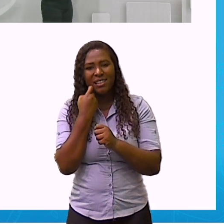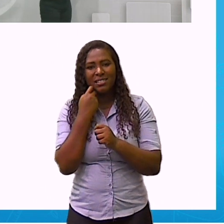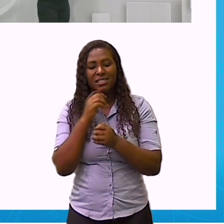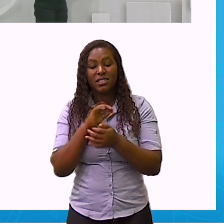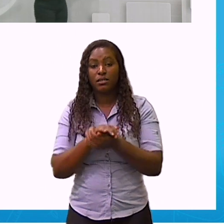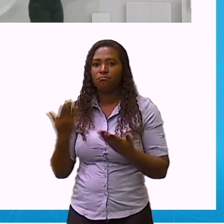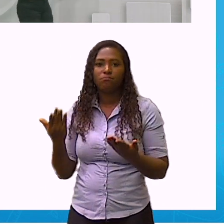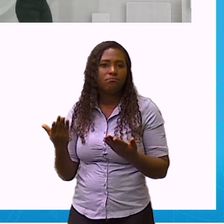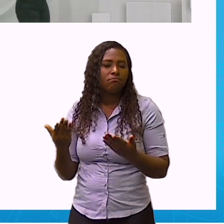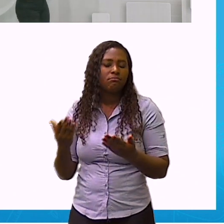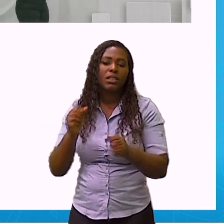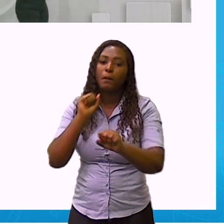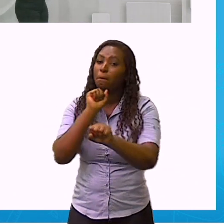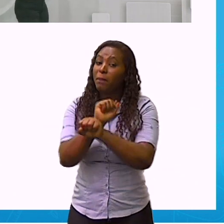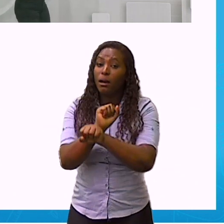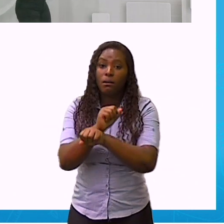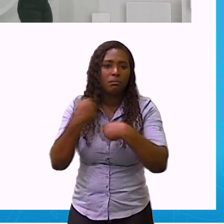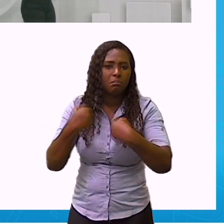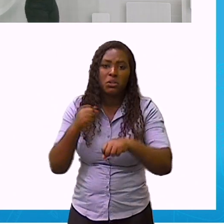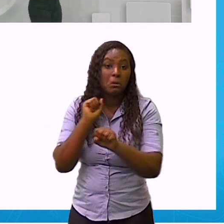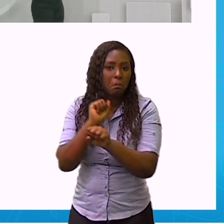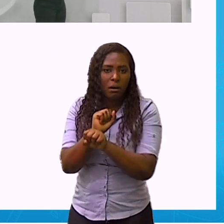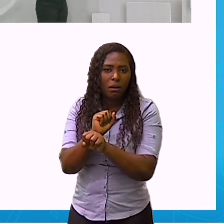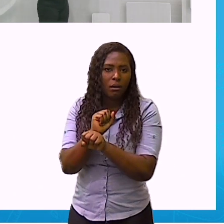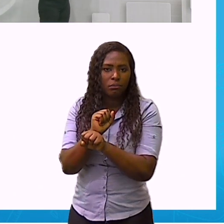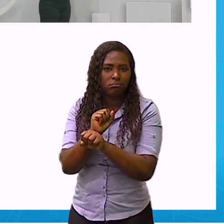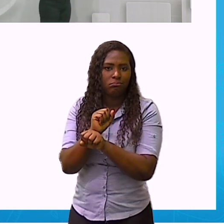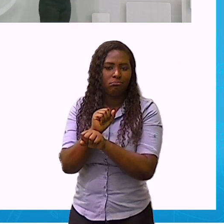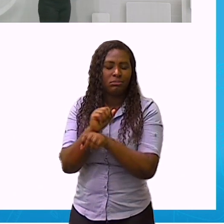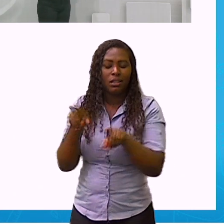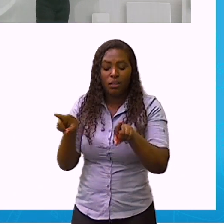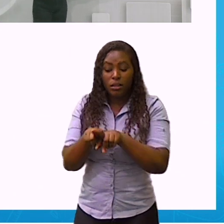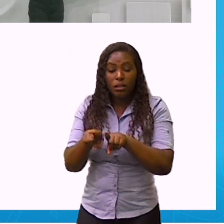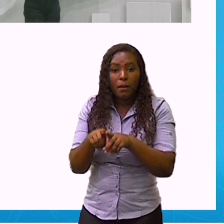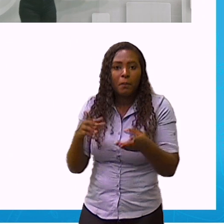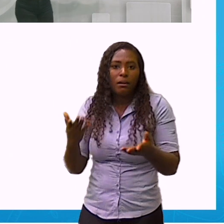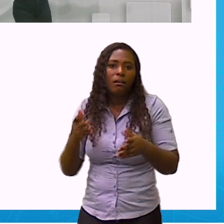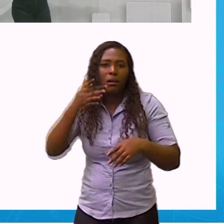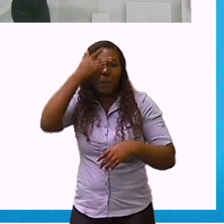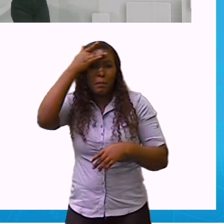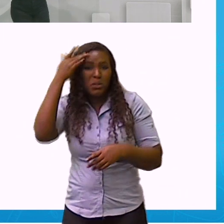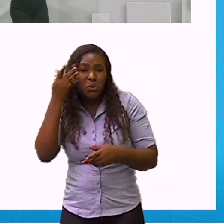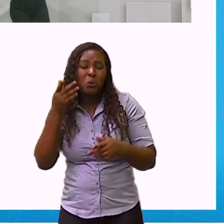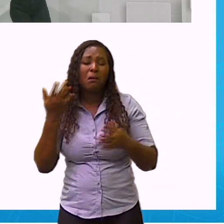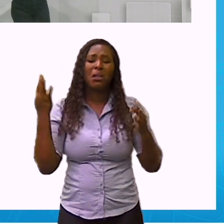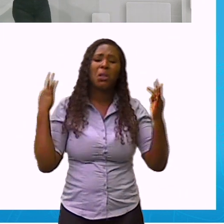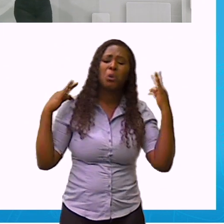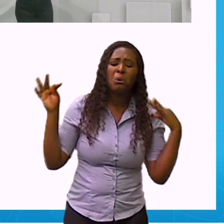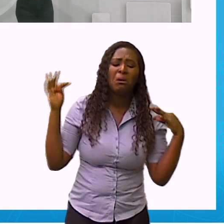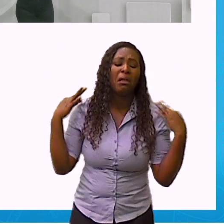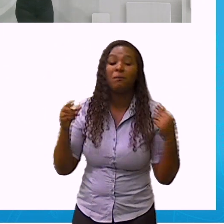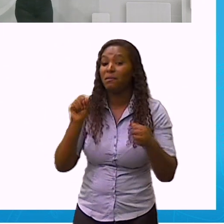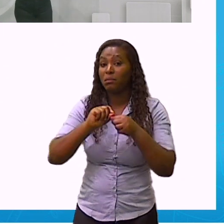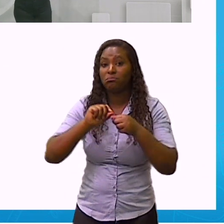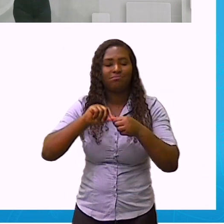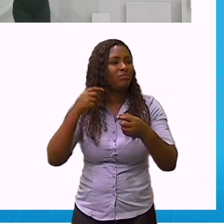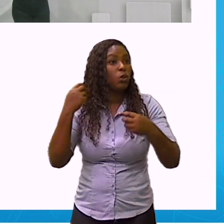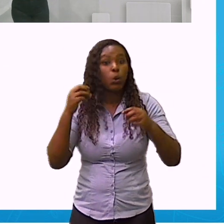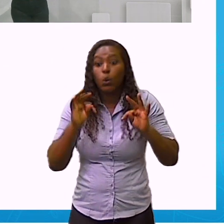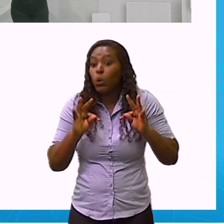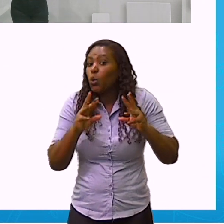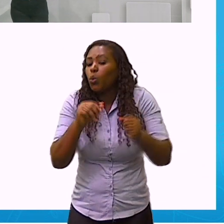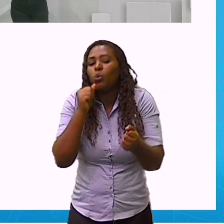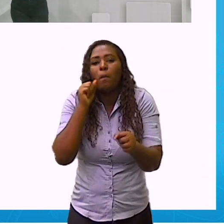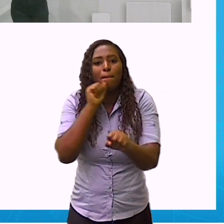lama percorreu. Então, todas essas cidades ribeirinhas sofreram tanto